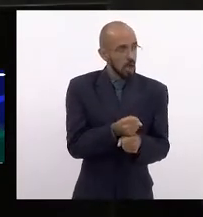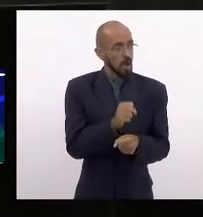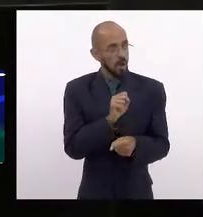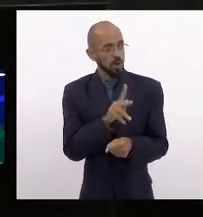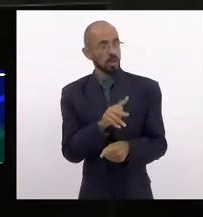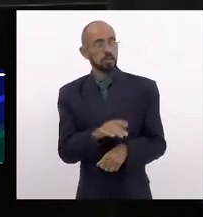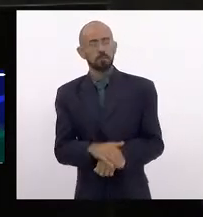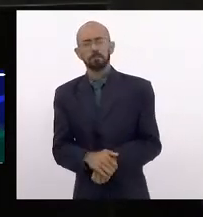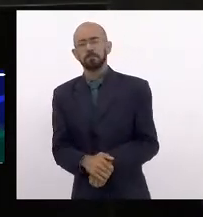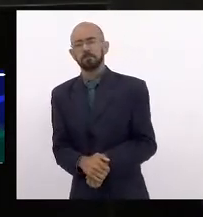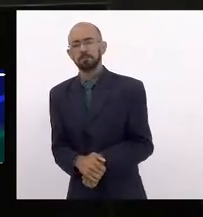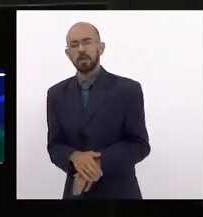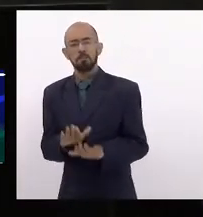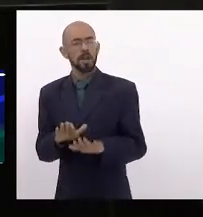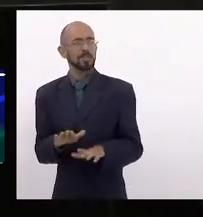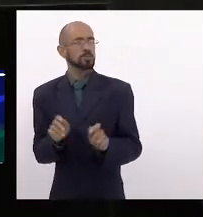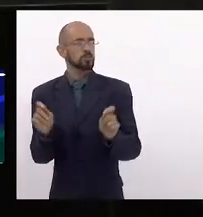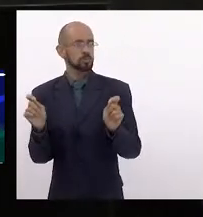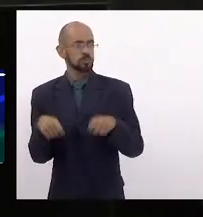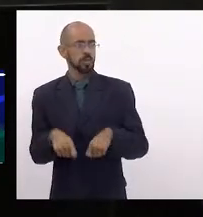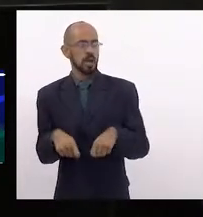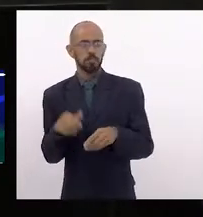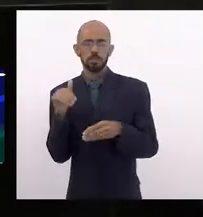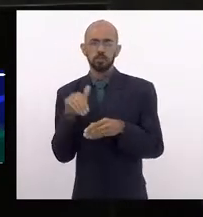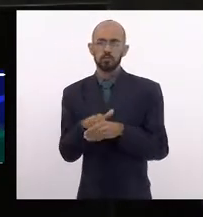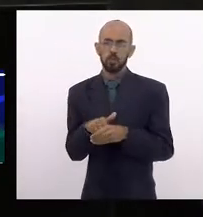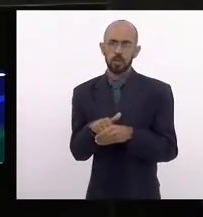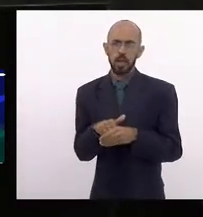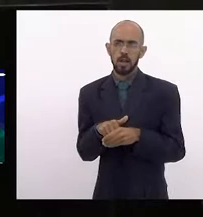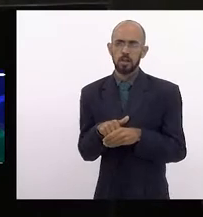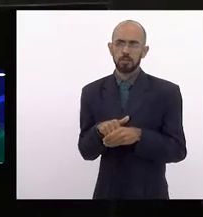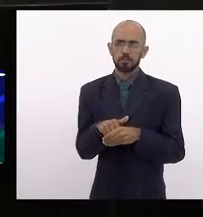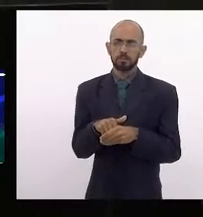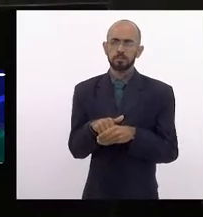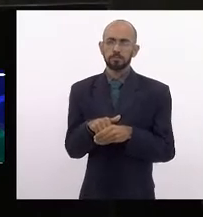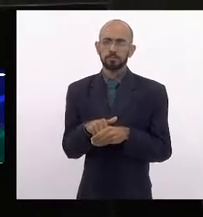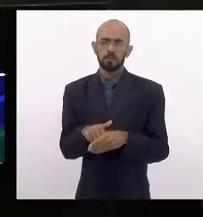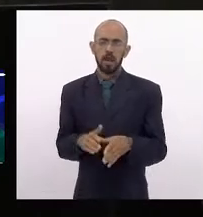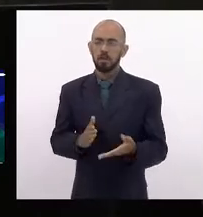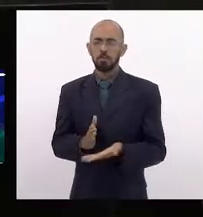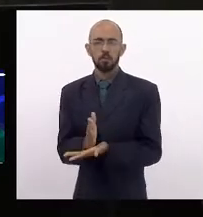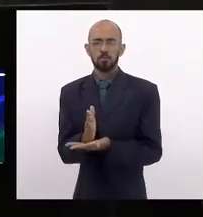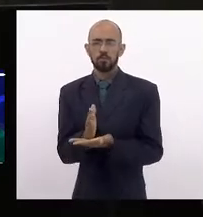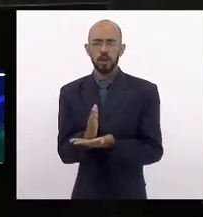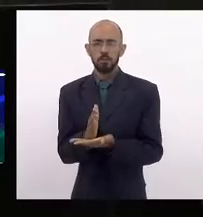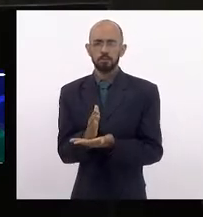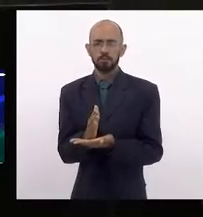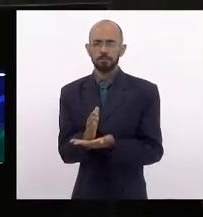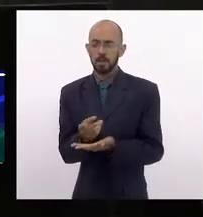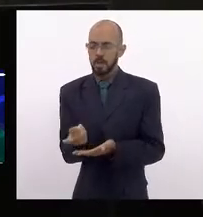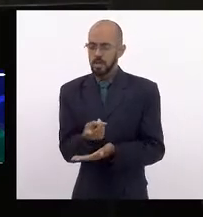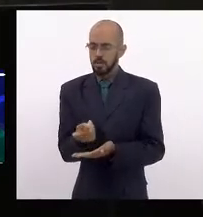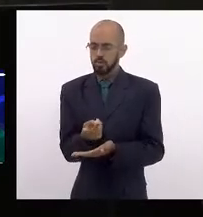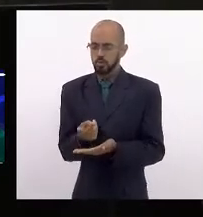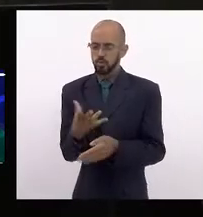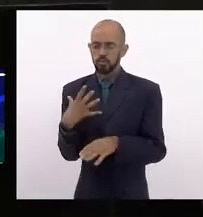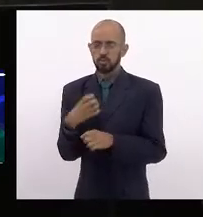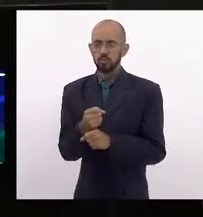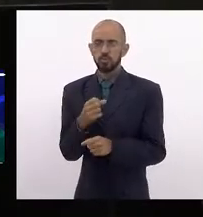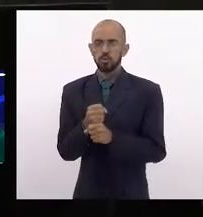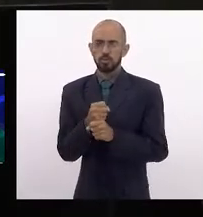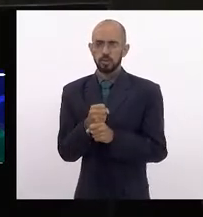não é possível que nós voltemos para aprovar hamas as contas